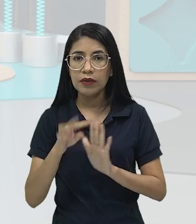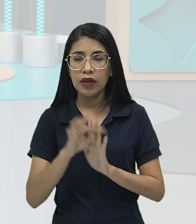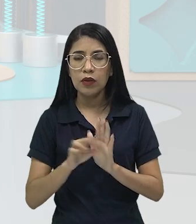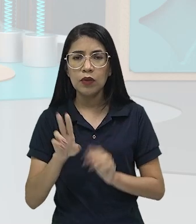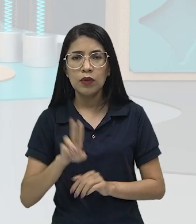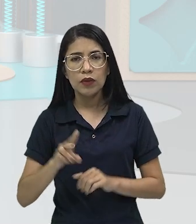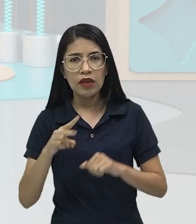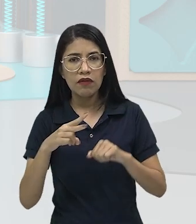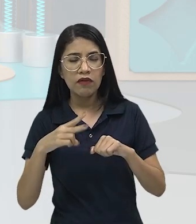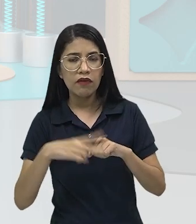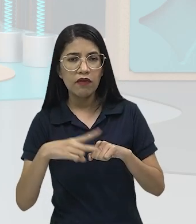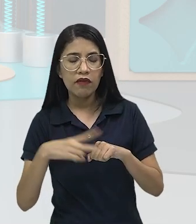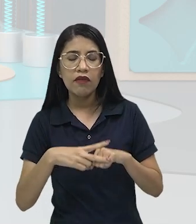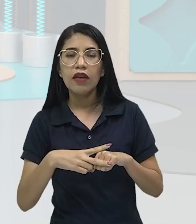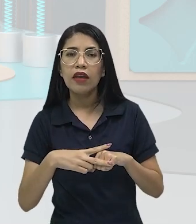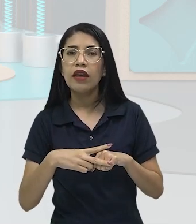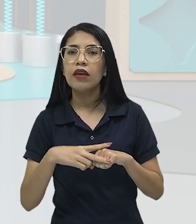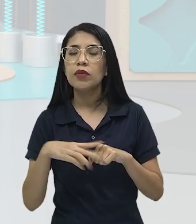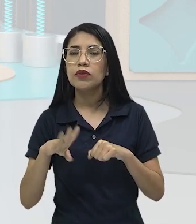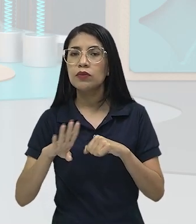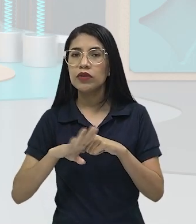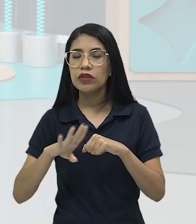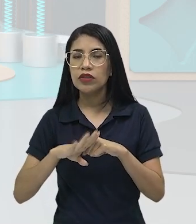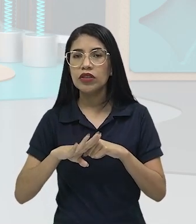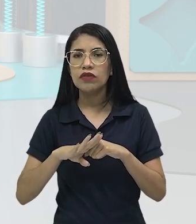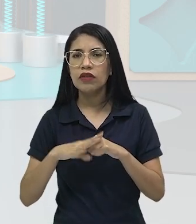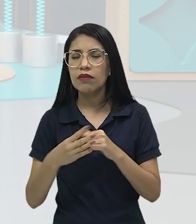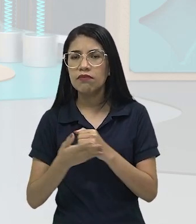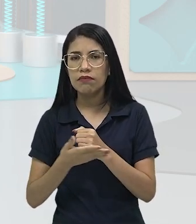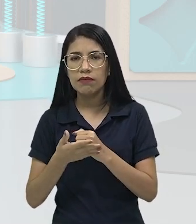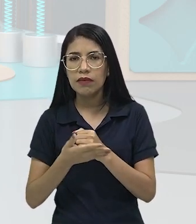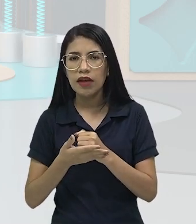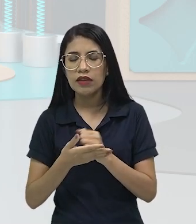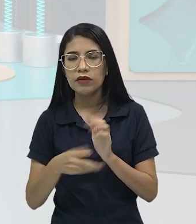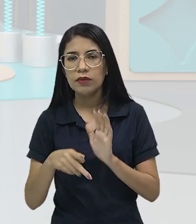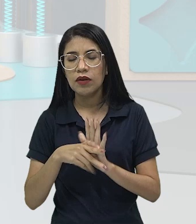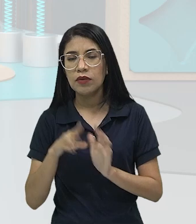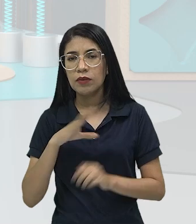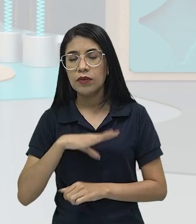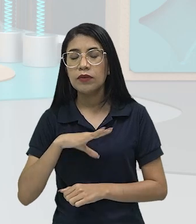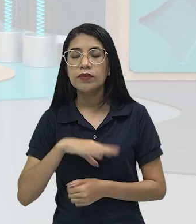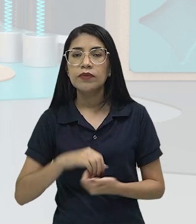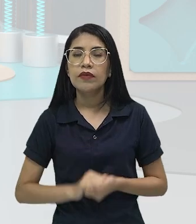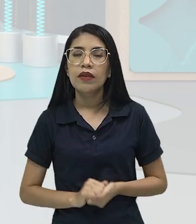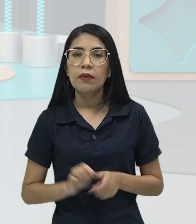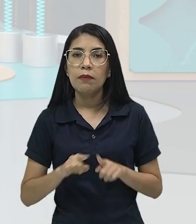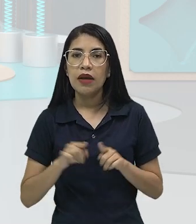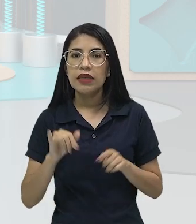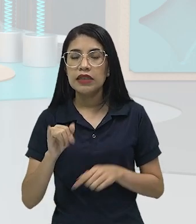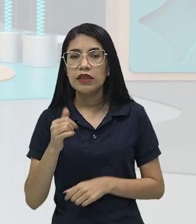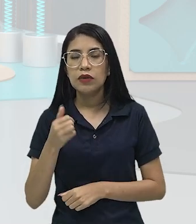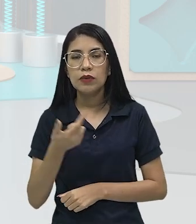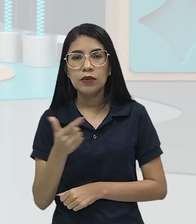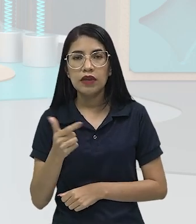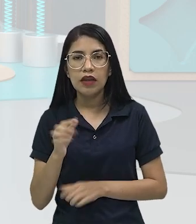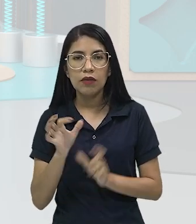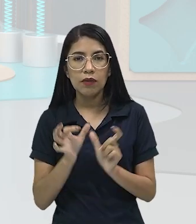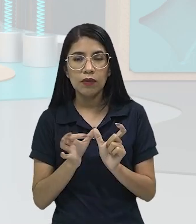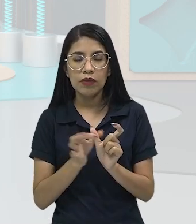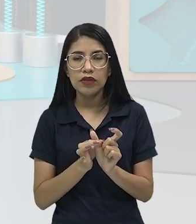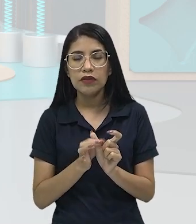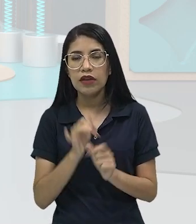usou verbos, você usou substantivos que são bem básicos, né, da linguagem. Se você não usa, mamãe chegou